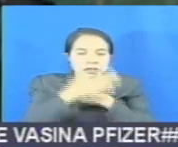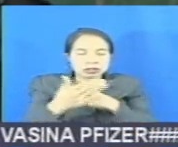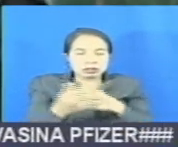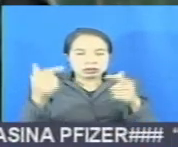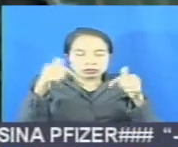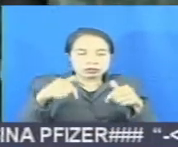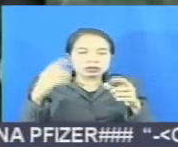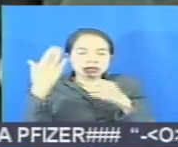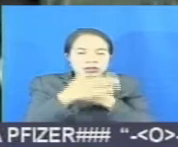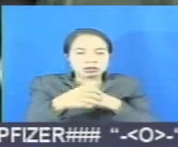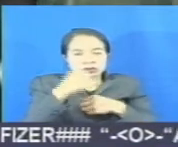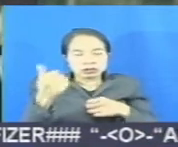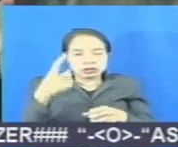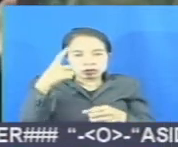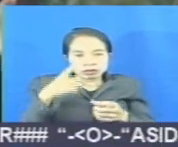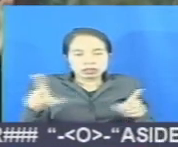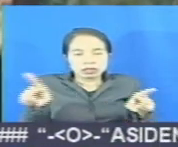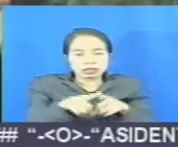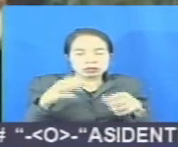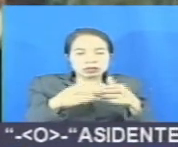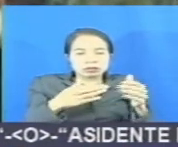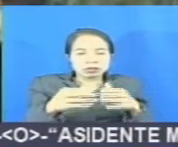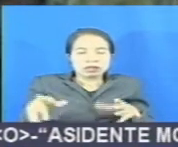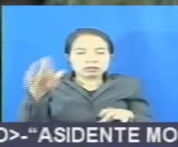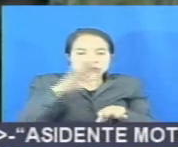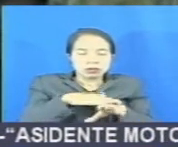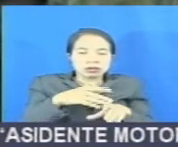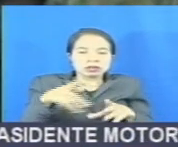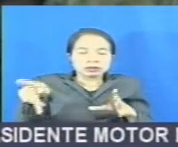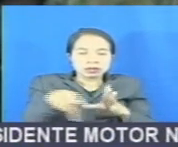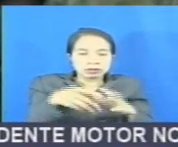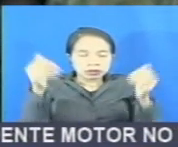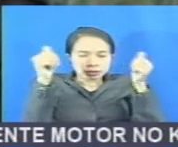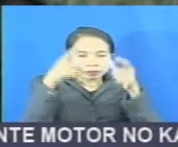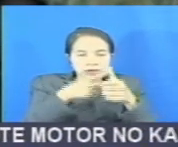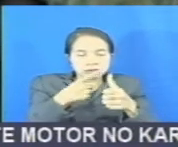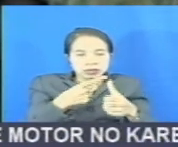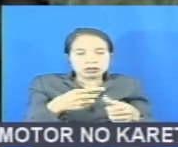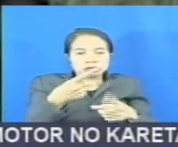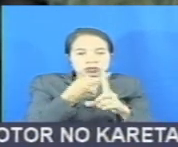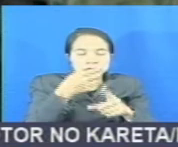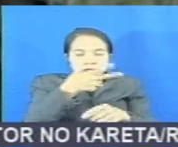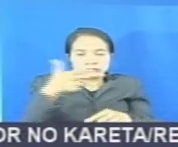iha rai liur. I tambane ane sampai bain hau konvide itabot sira itaba kompanya dala ulu husi